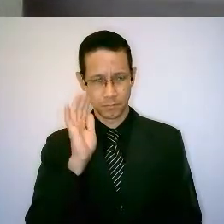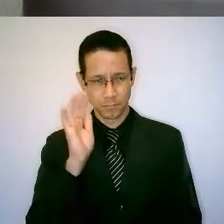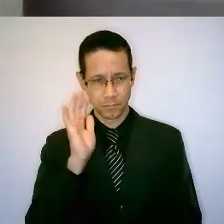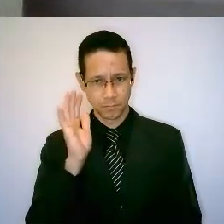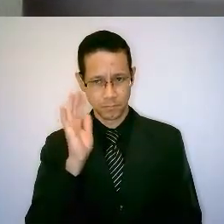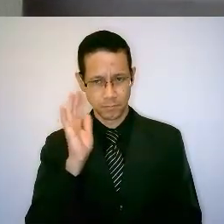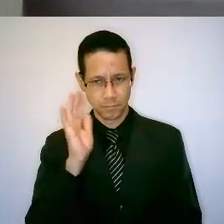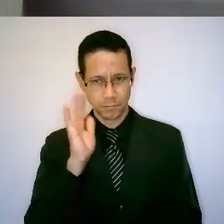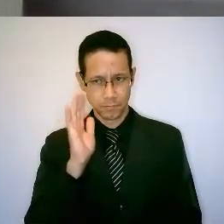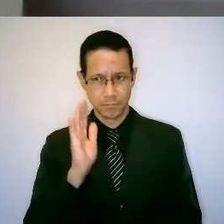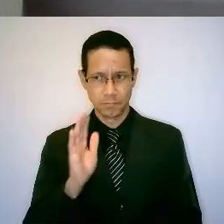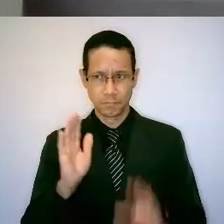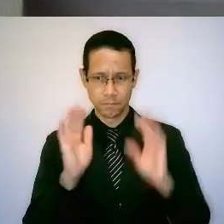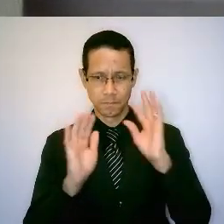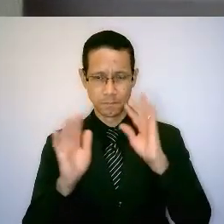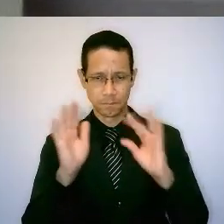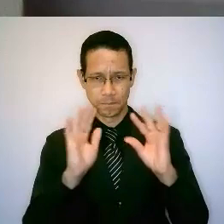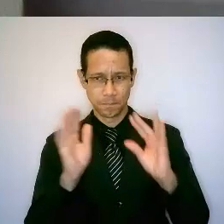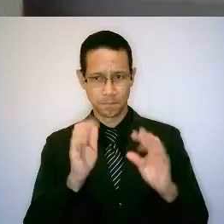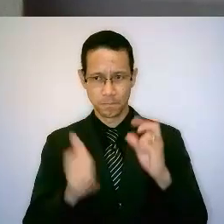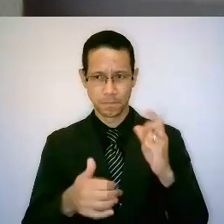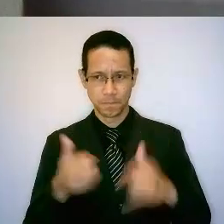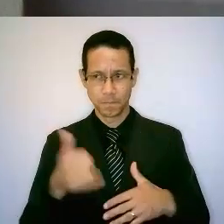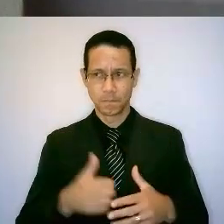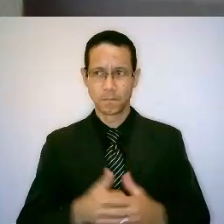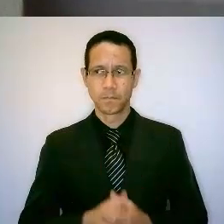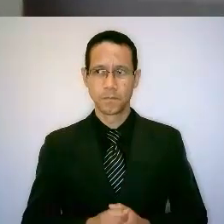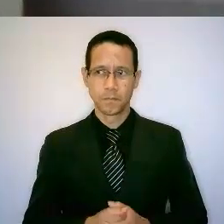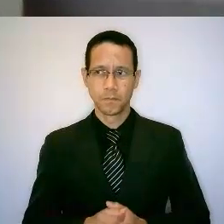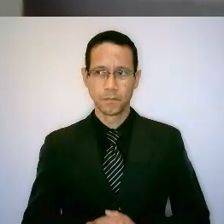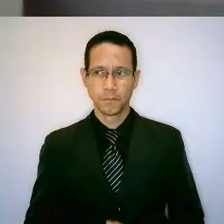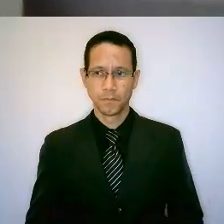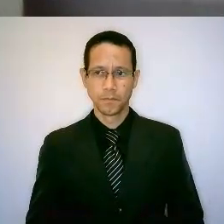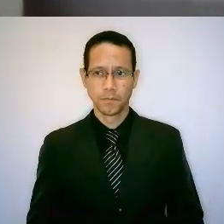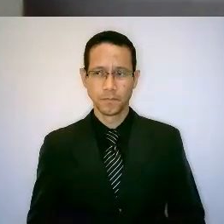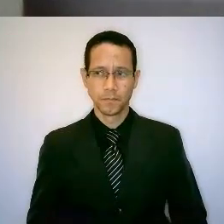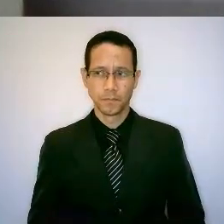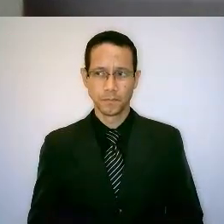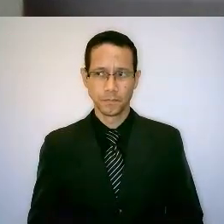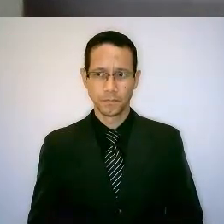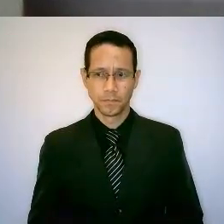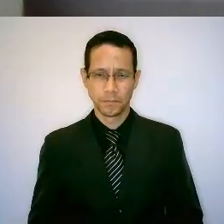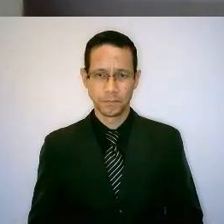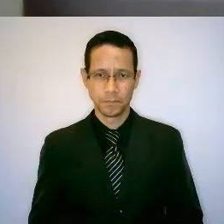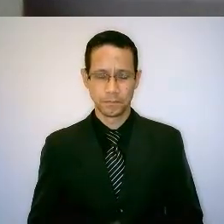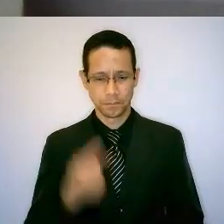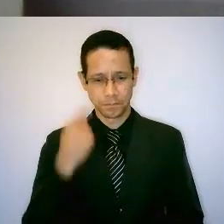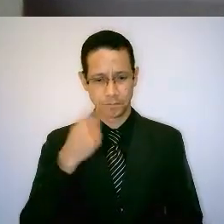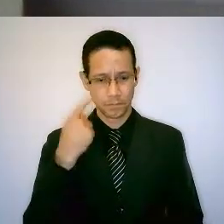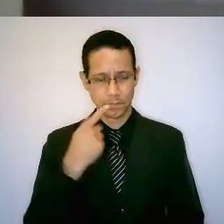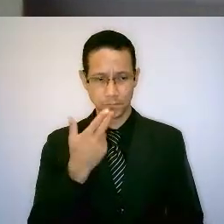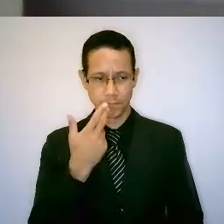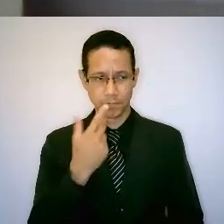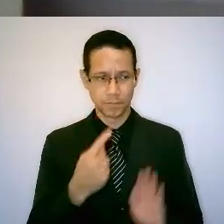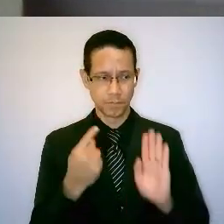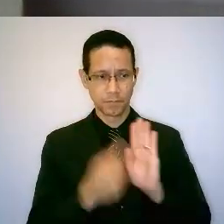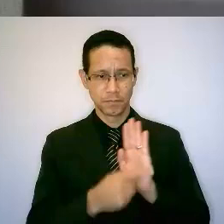pontuação que é feita a respeito do que o advogado ilumina de revogabilidade